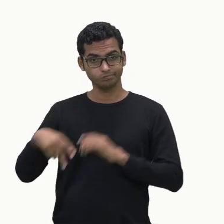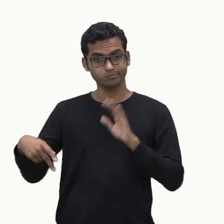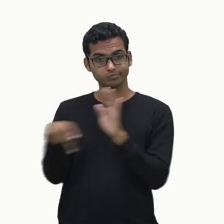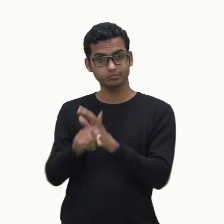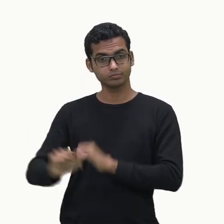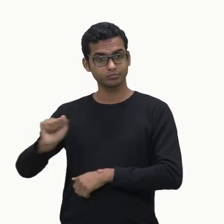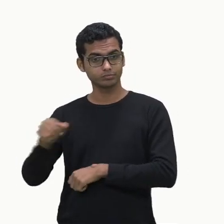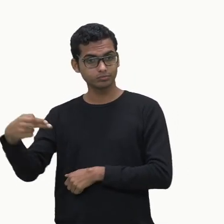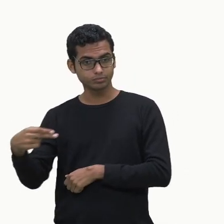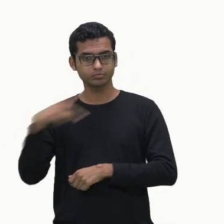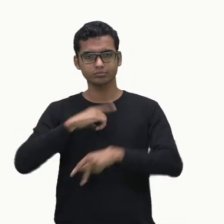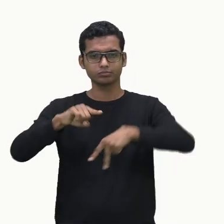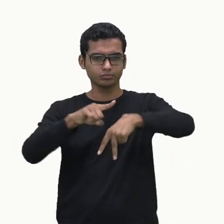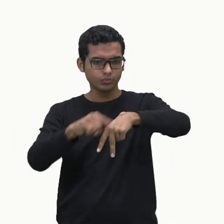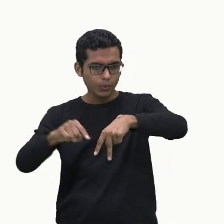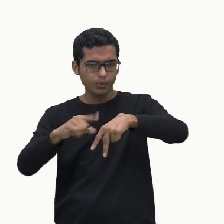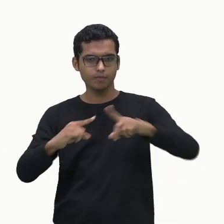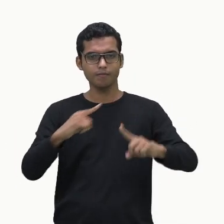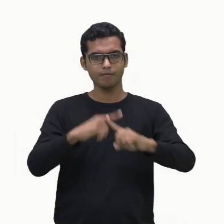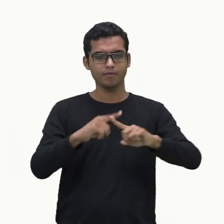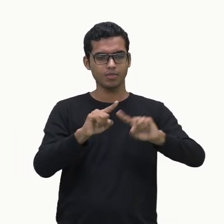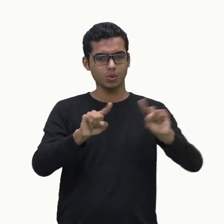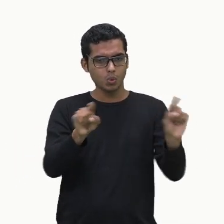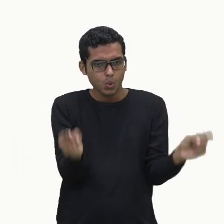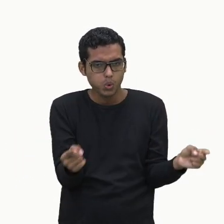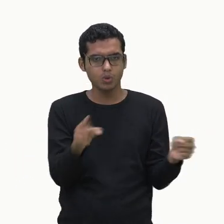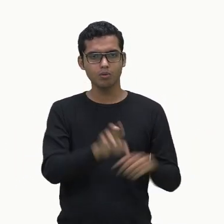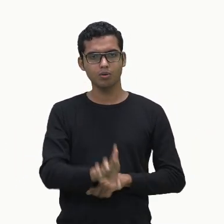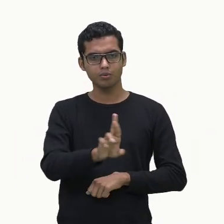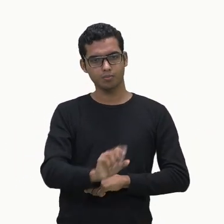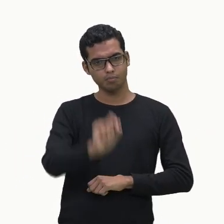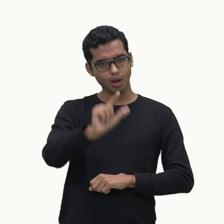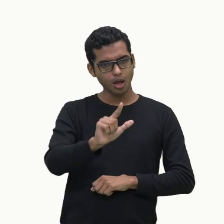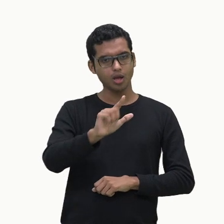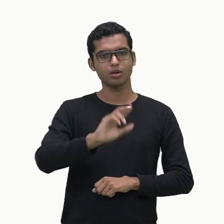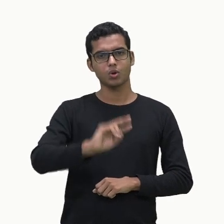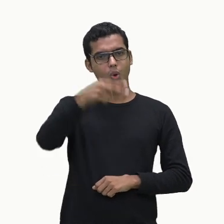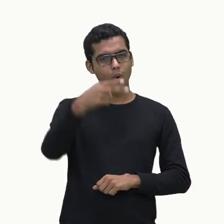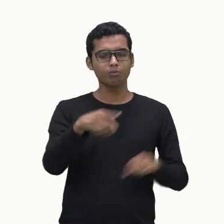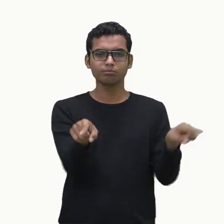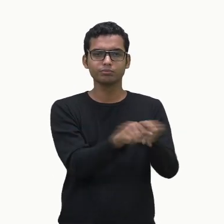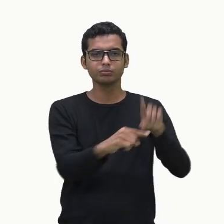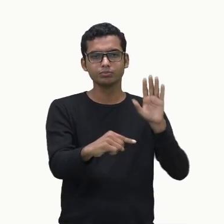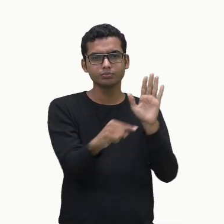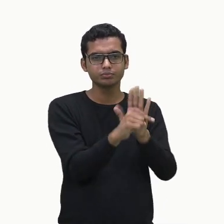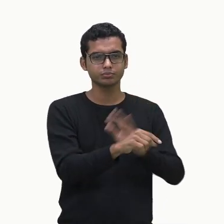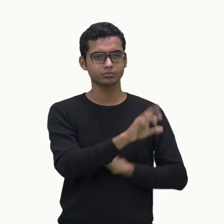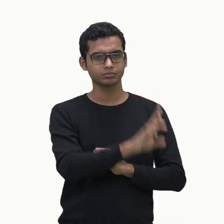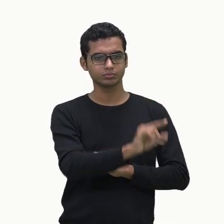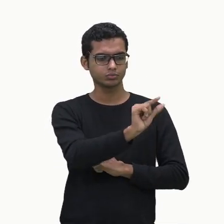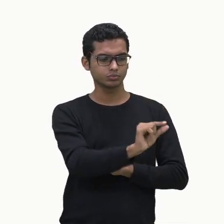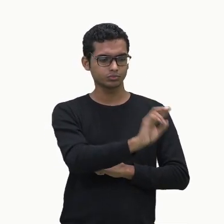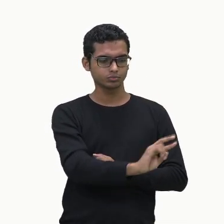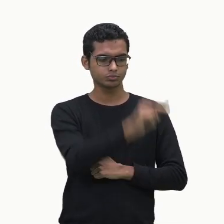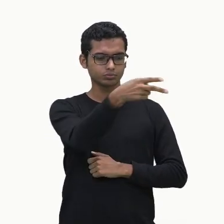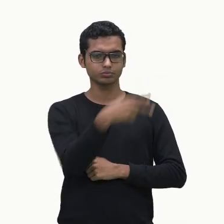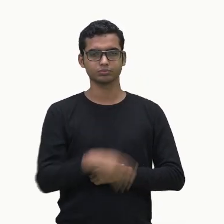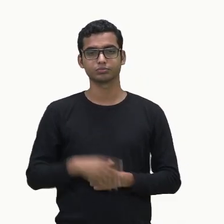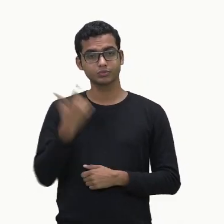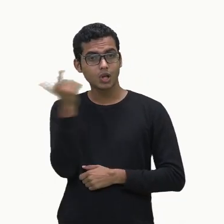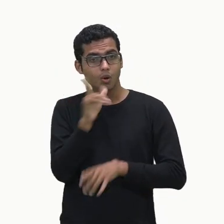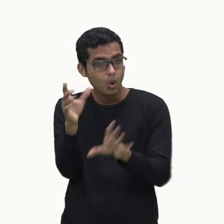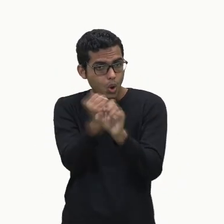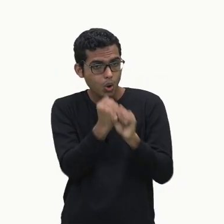ao quadrado. Então, temos essas duas maneiras de calcular a área da coroa circular,